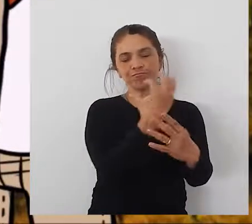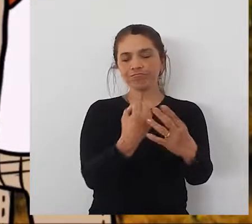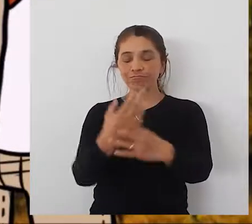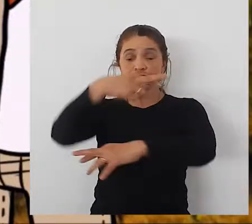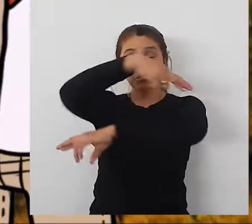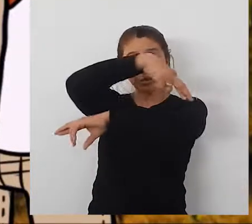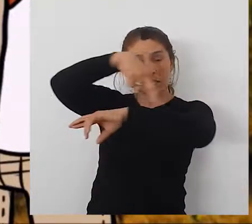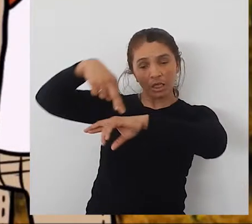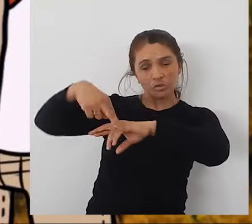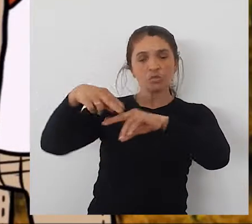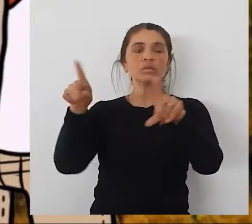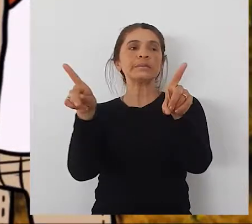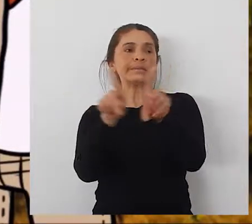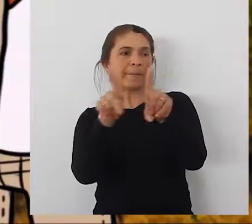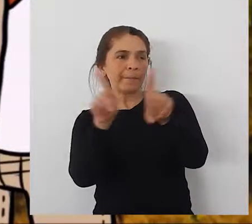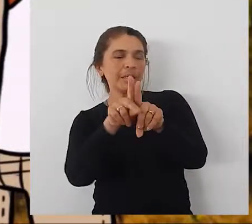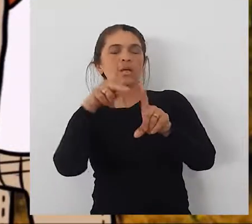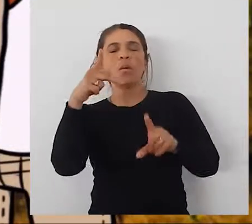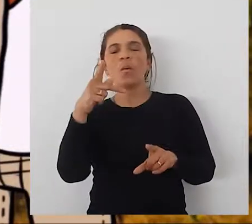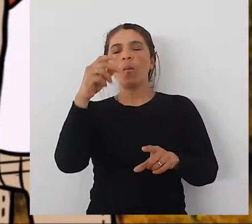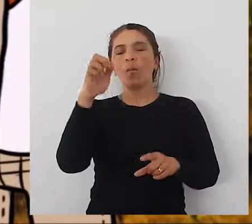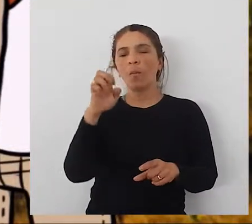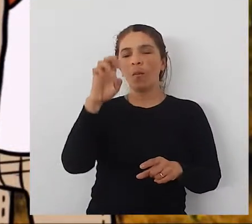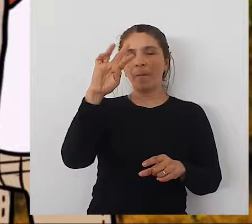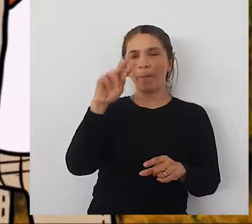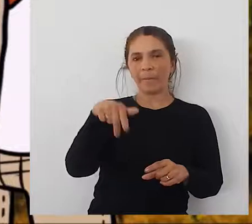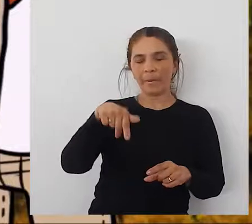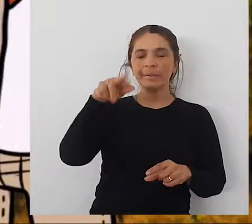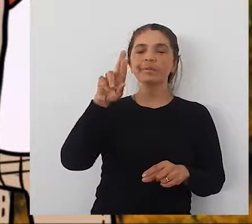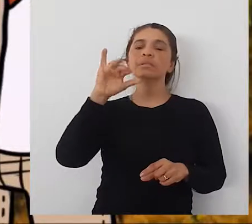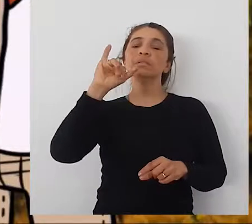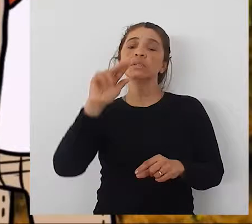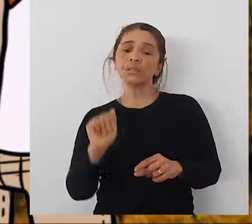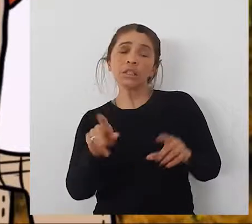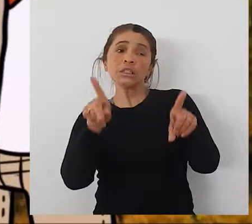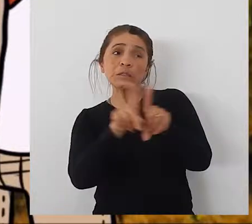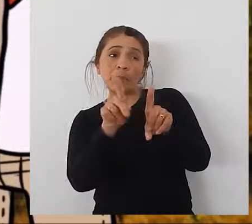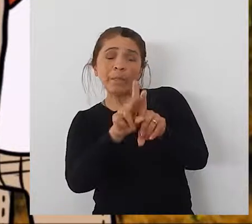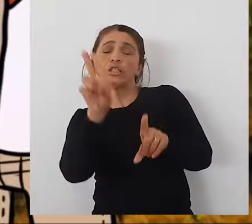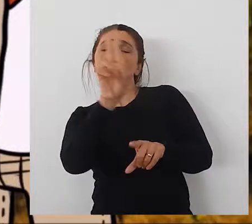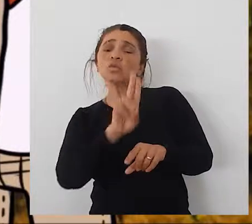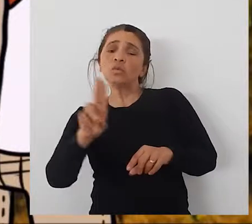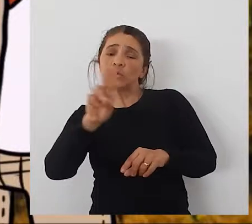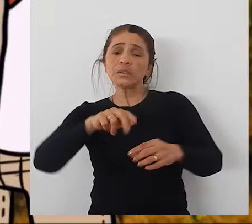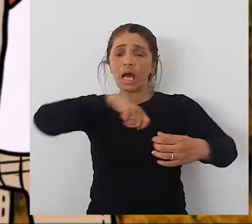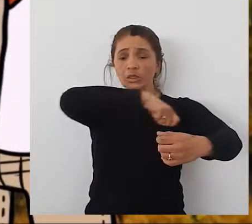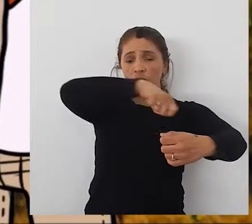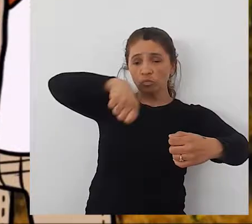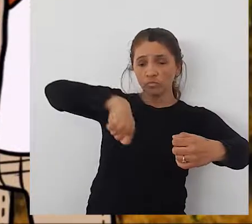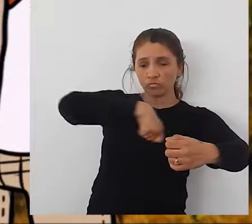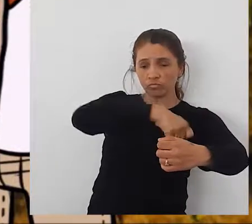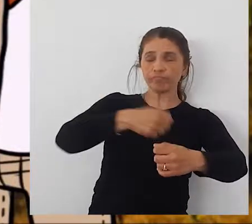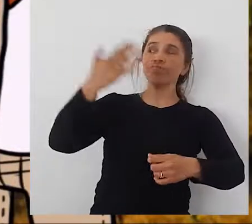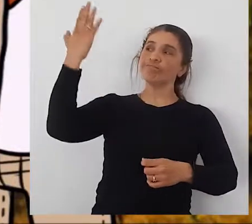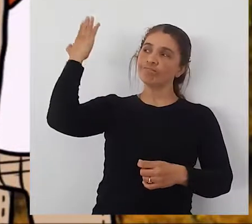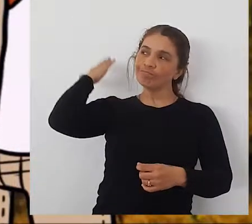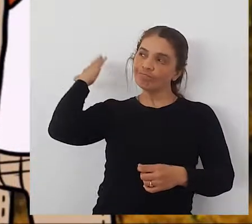de vias públicas. O pequi, em que seu fruto é muito utilizado na culinária sertaneja.